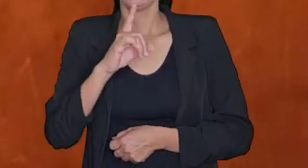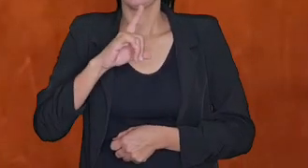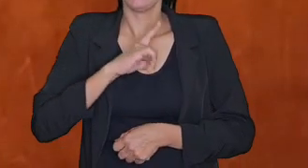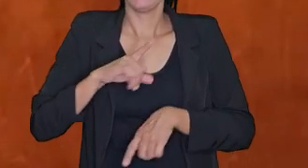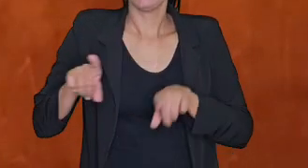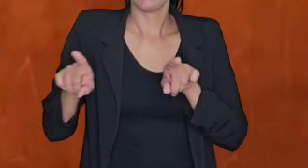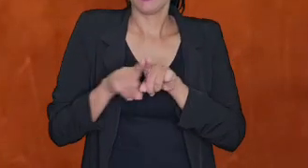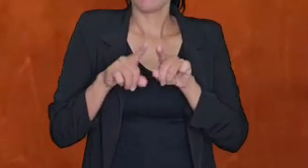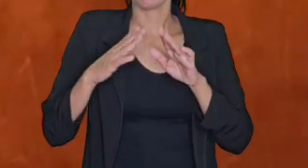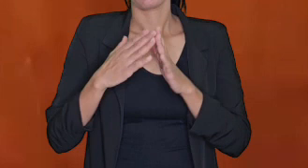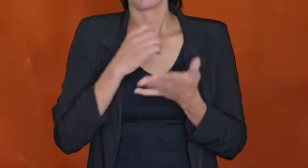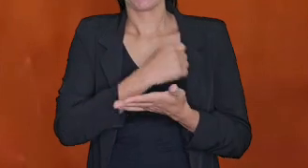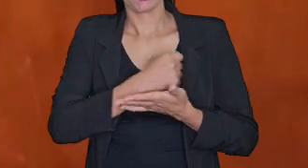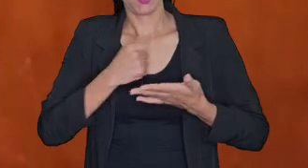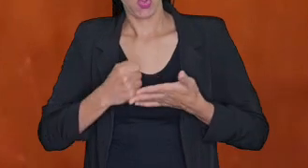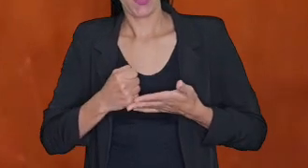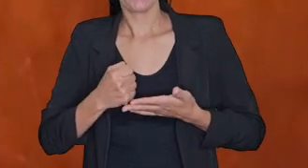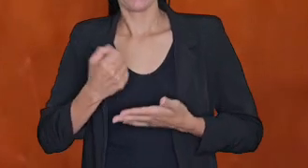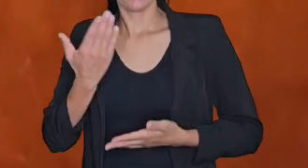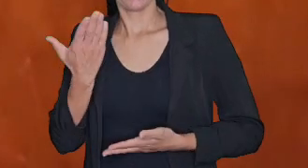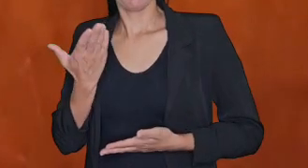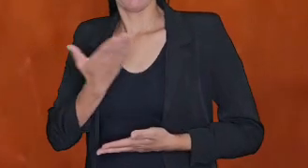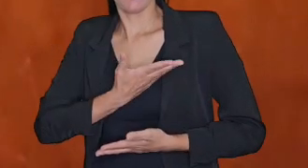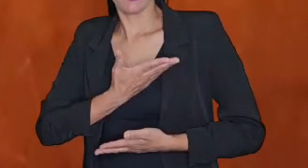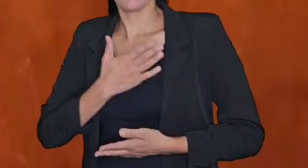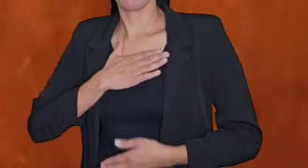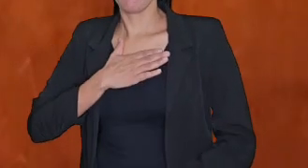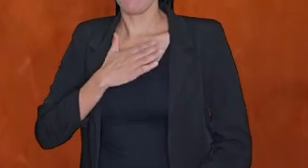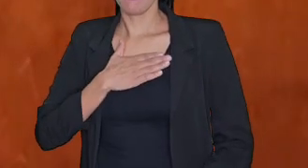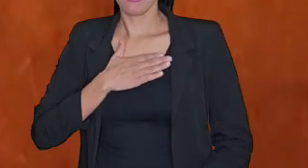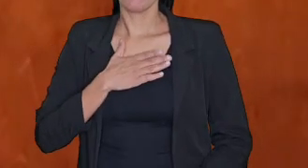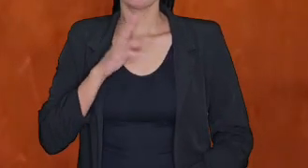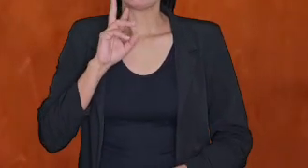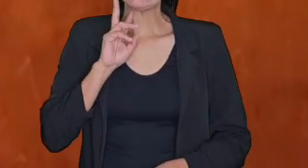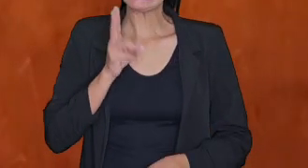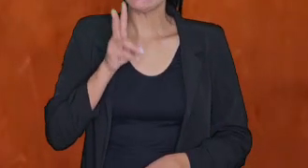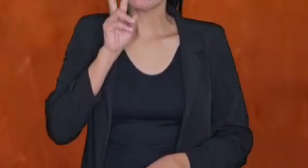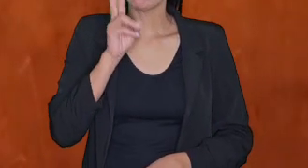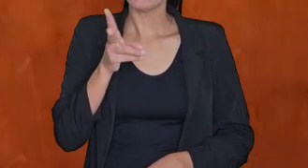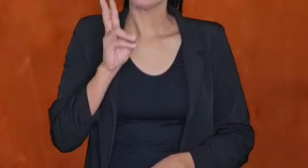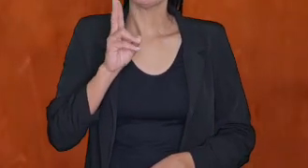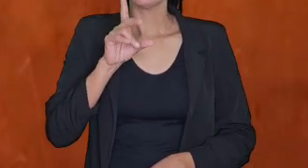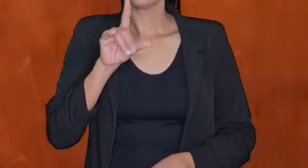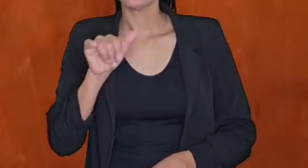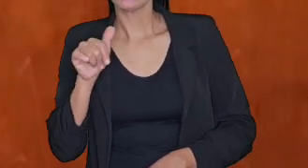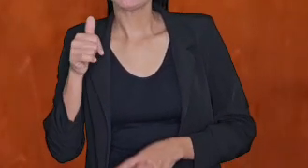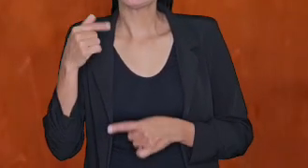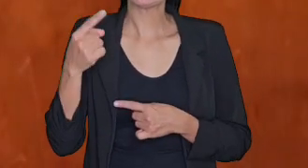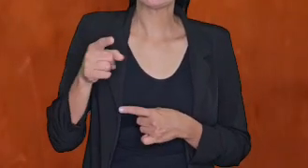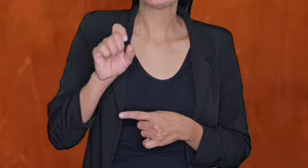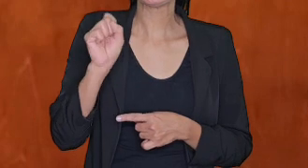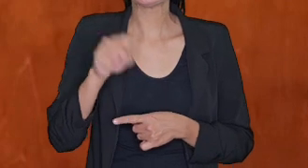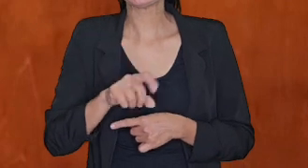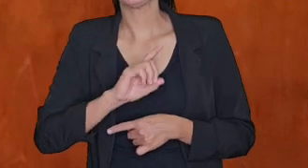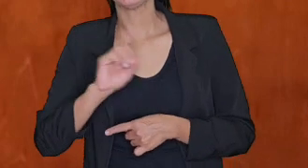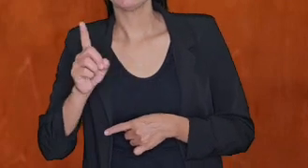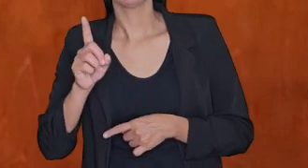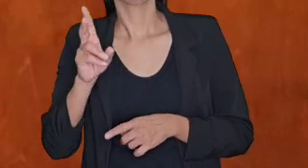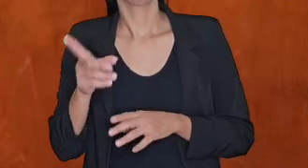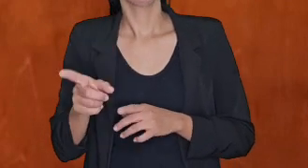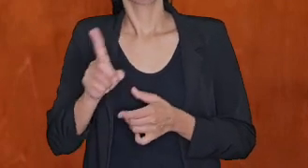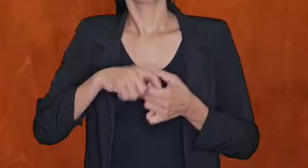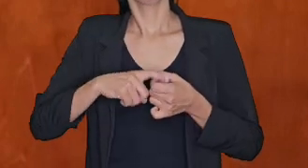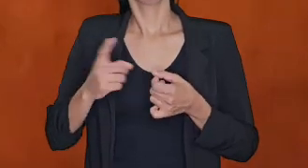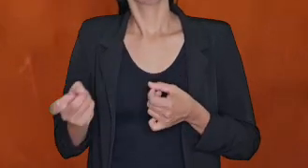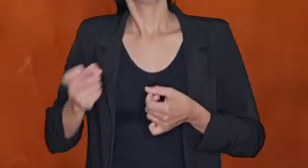tem outros que não. Tem até um cartório de registro de imóvel de um colega nosso aqui, assim, que eu vejo todo dia sim, dia não,